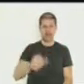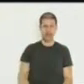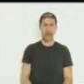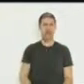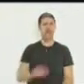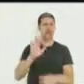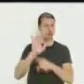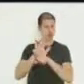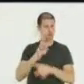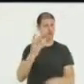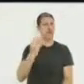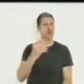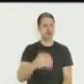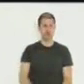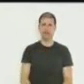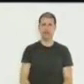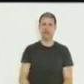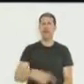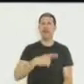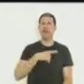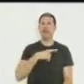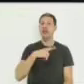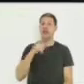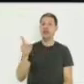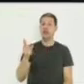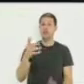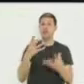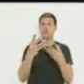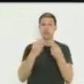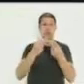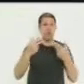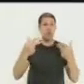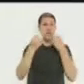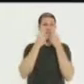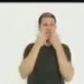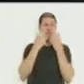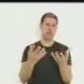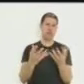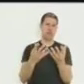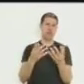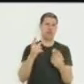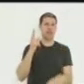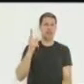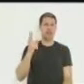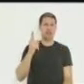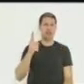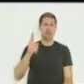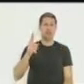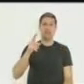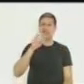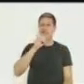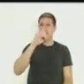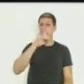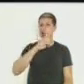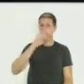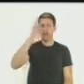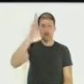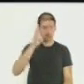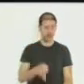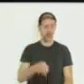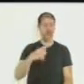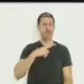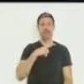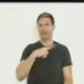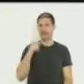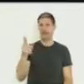Teve ali muita coisa boa e isso é todos os finais de semana que acontece. Esse, para quem não conhece, é o